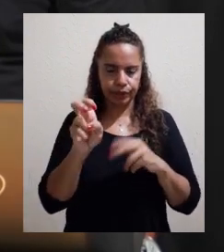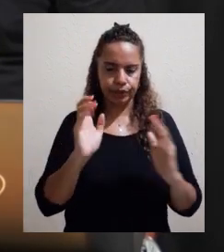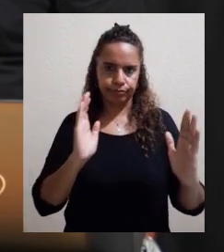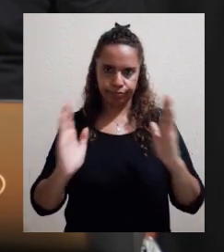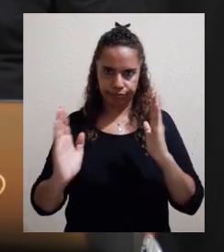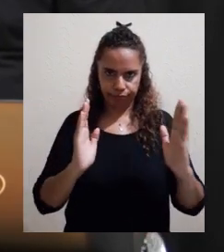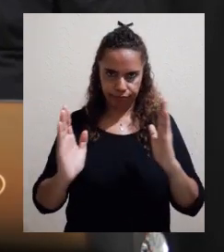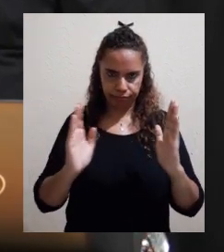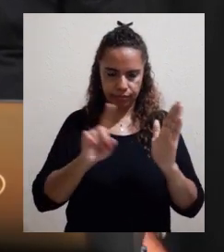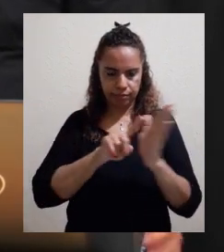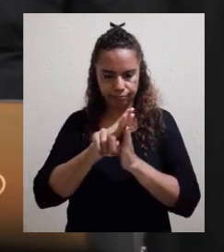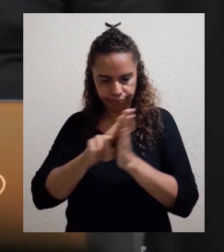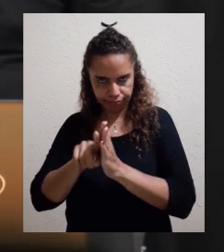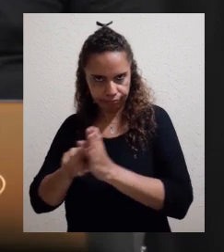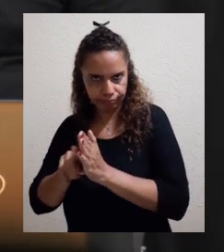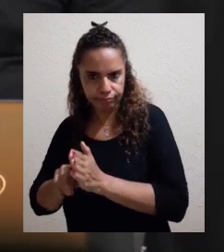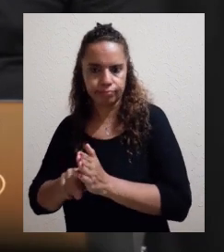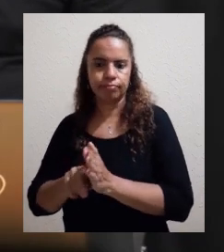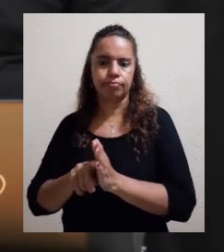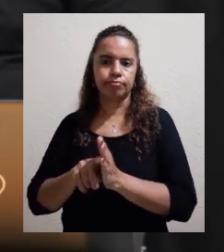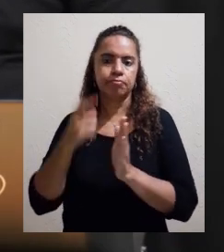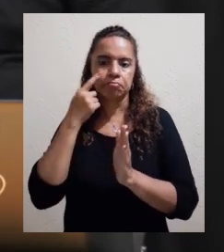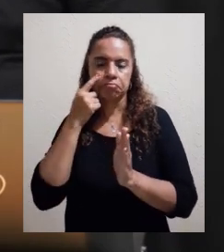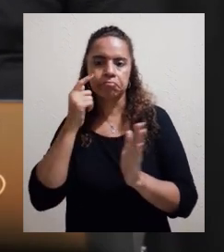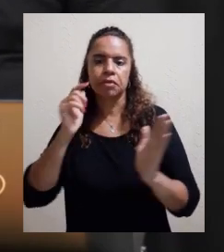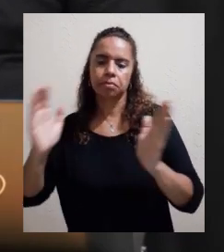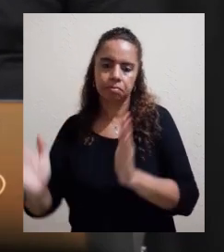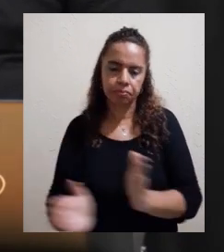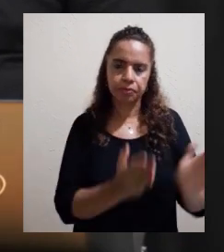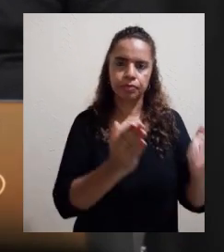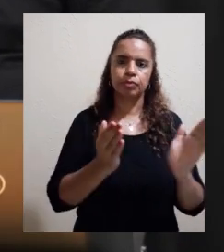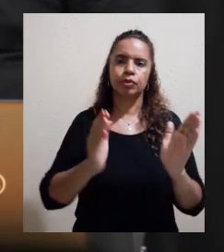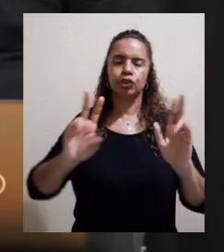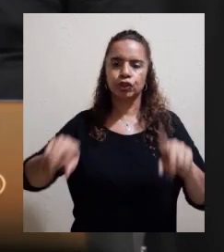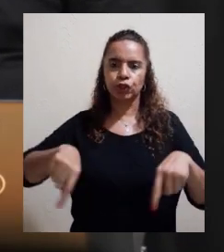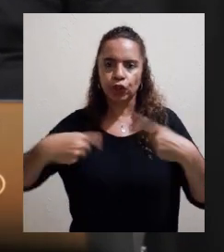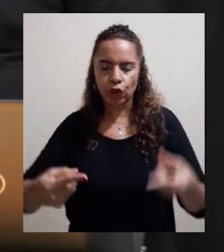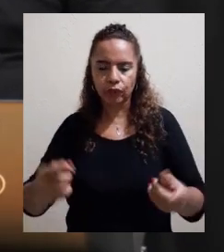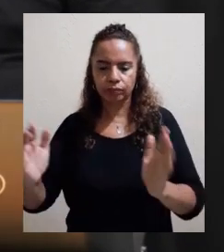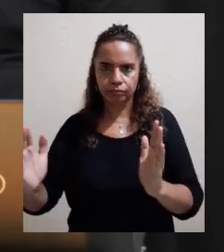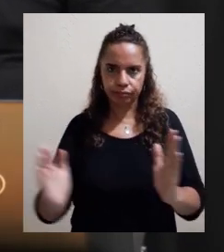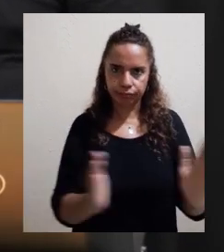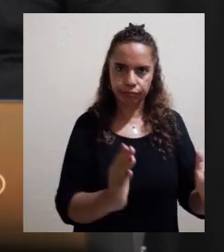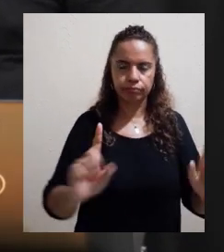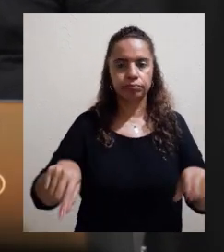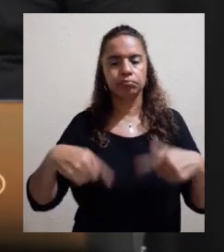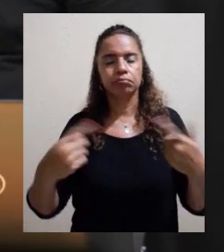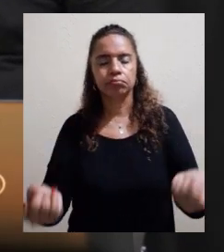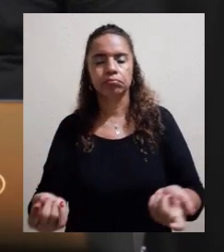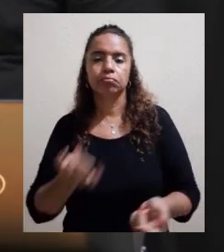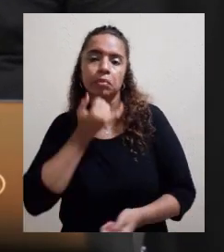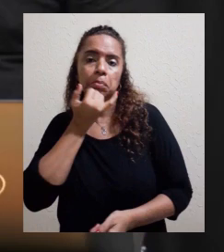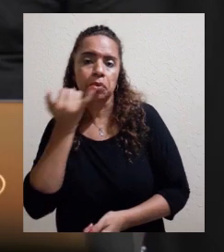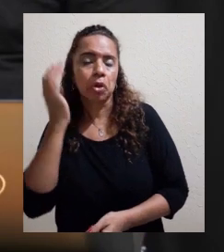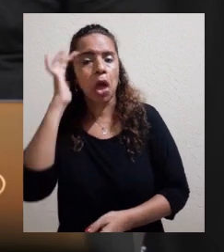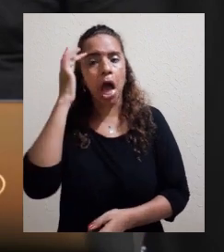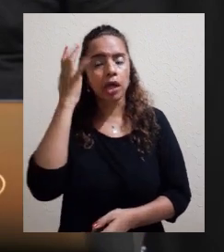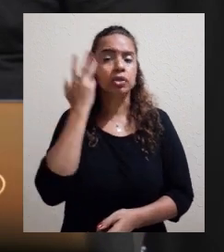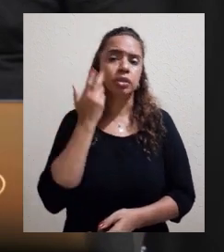Acho virtualmente improvável, né? Acho muito improvável que em 15 dias nós estejamos já resolvidos.